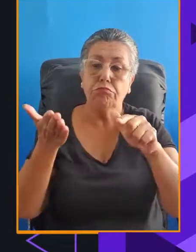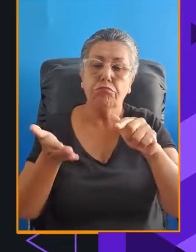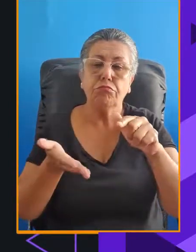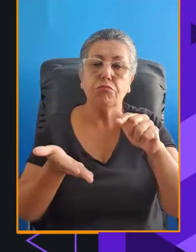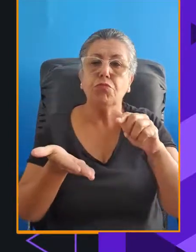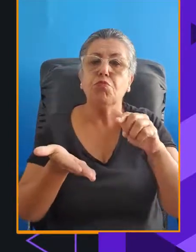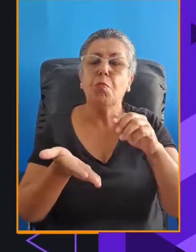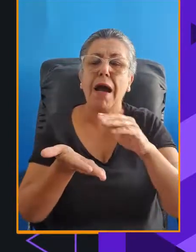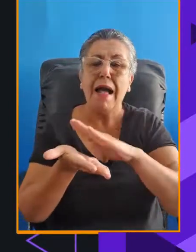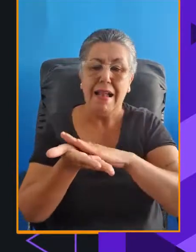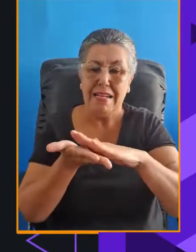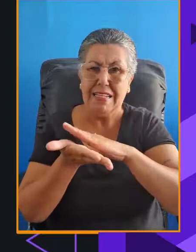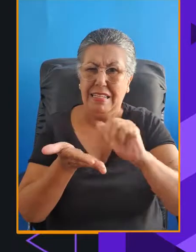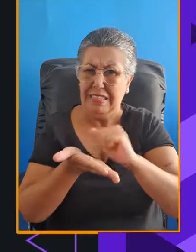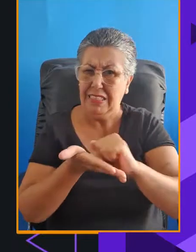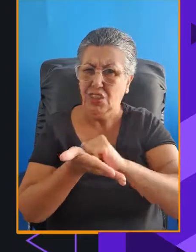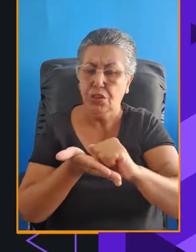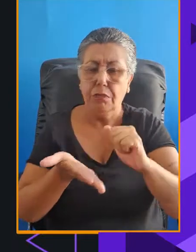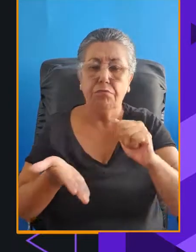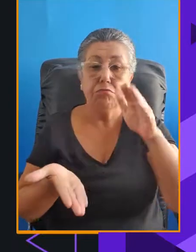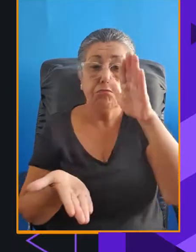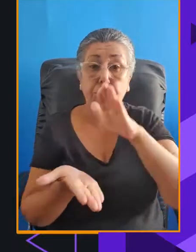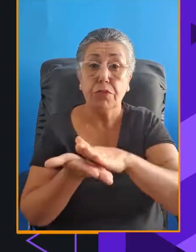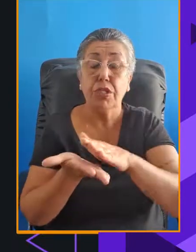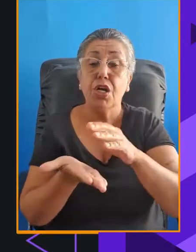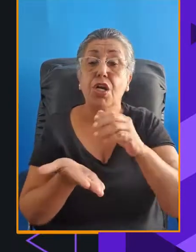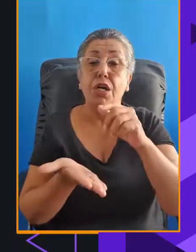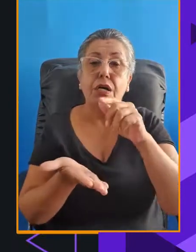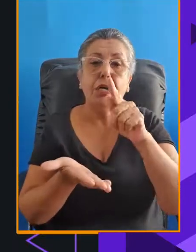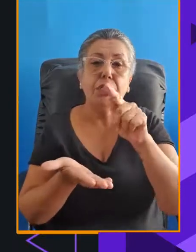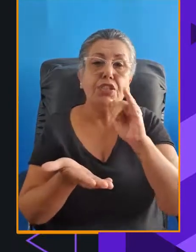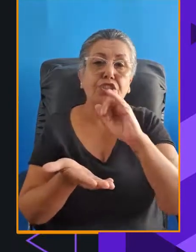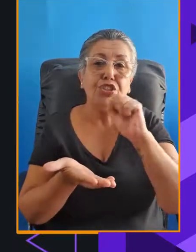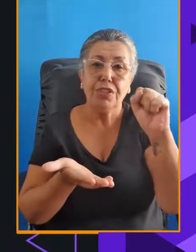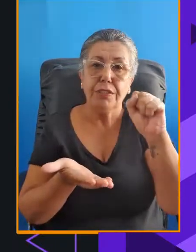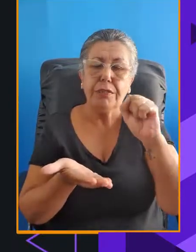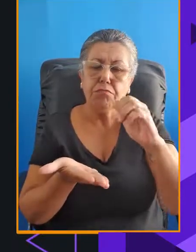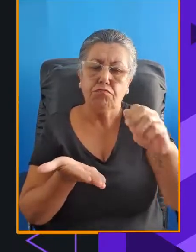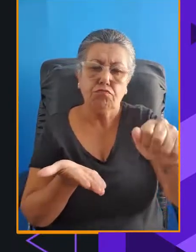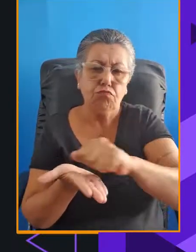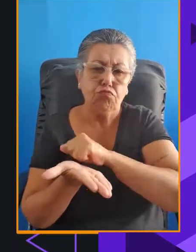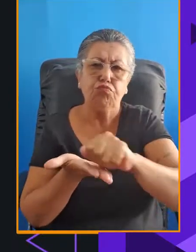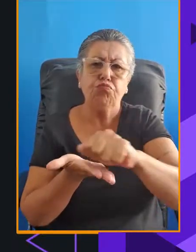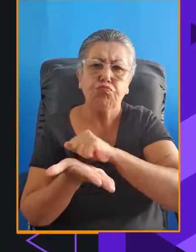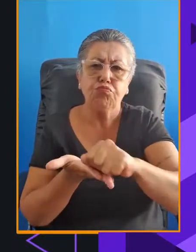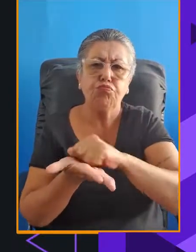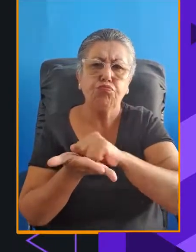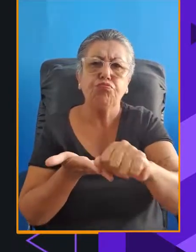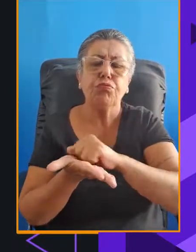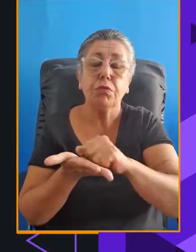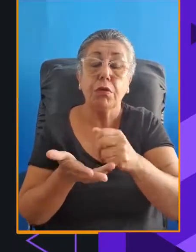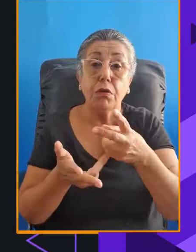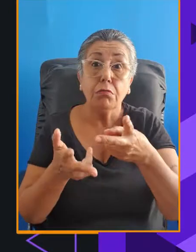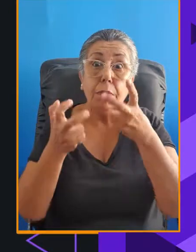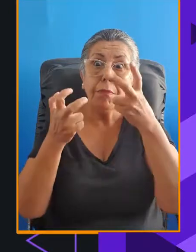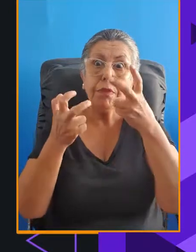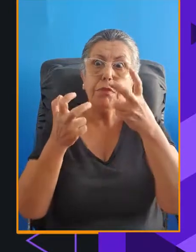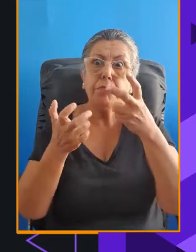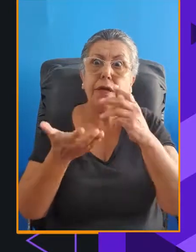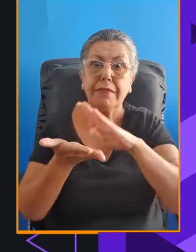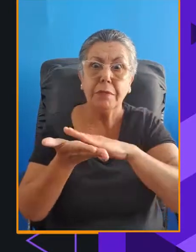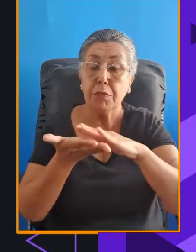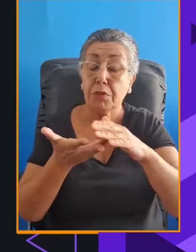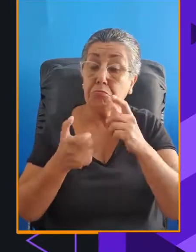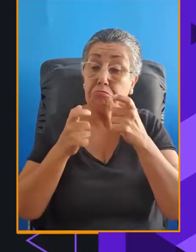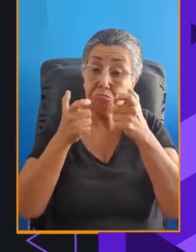uma lixa e com giz de cera marca esse papel até despontar a textura da lixa. Vais ver que aparece uma textura